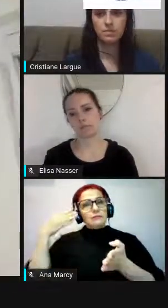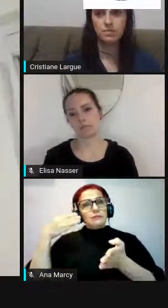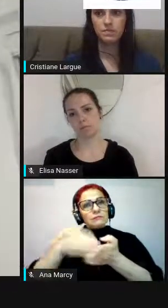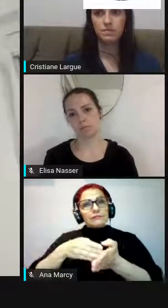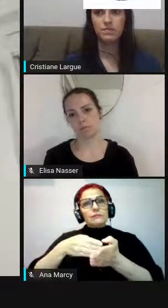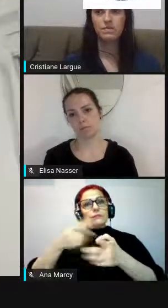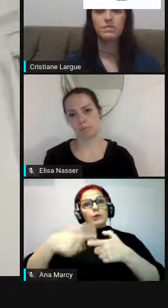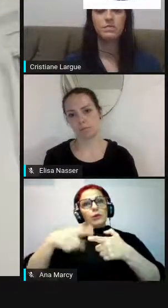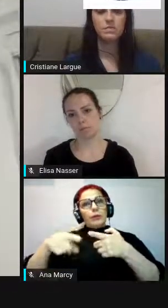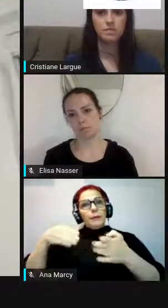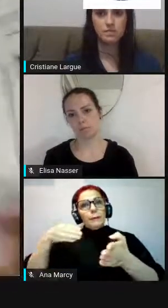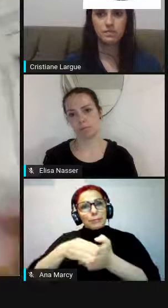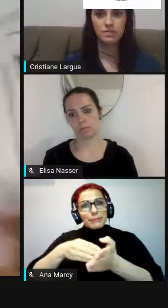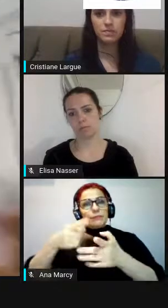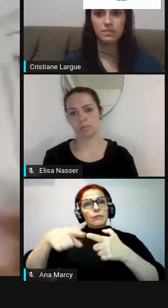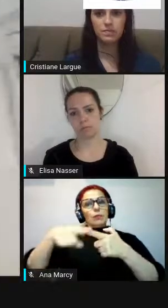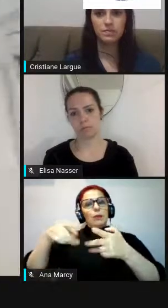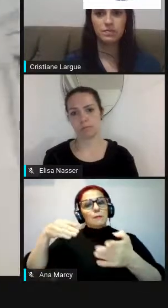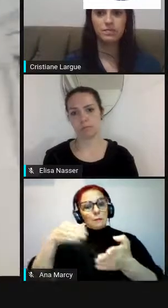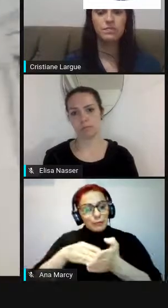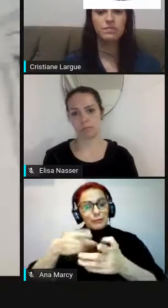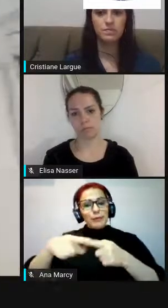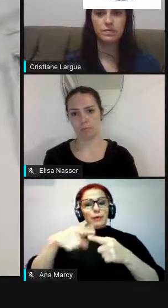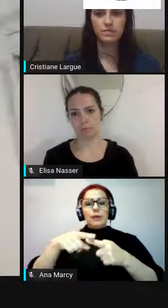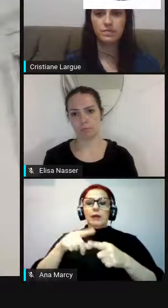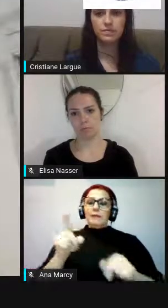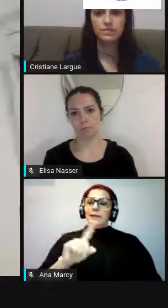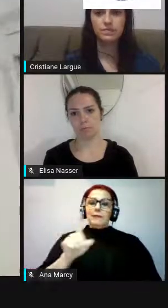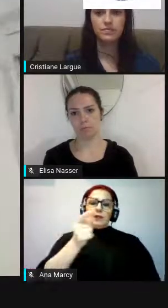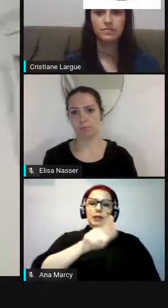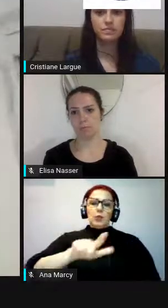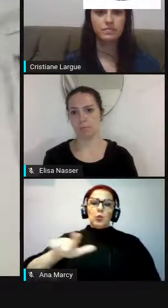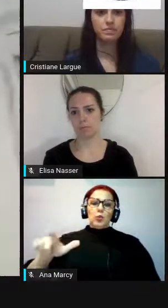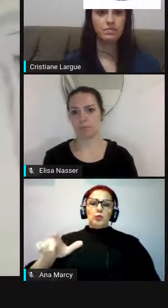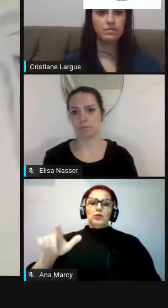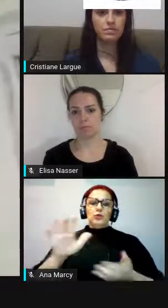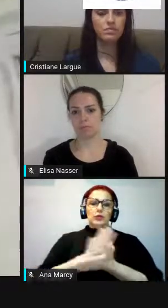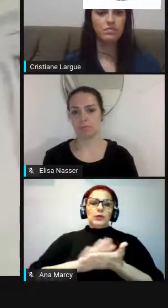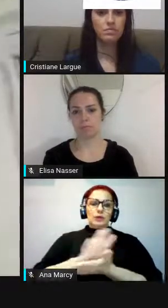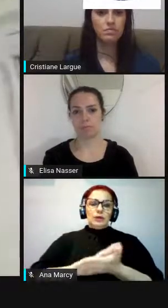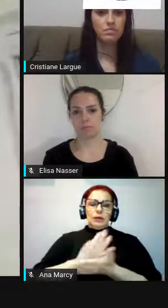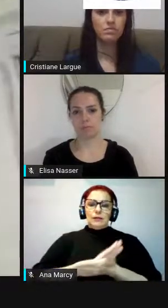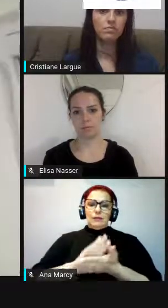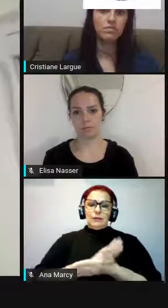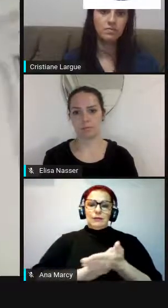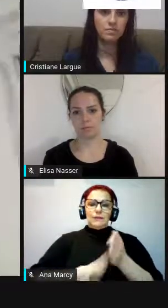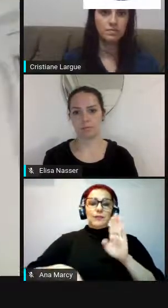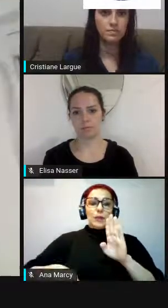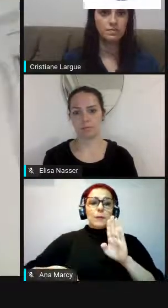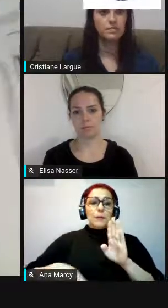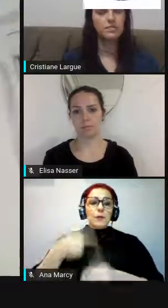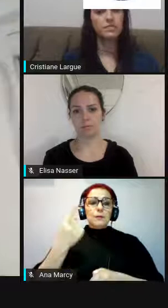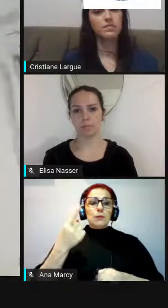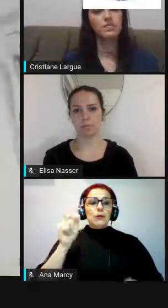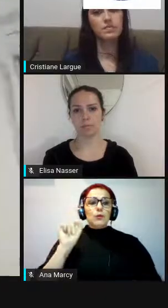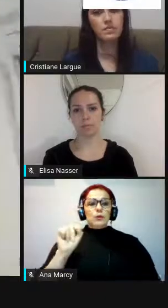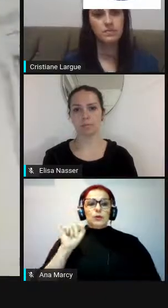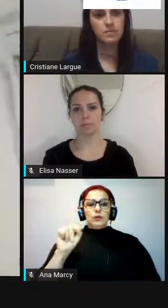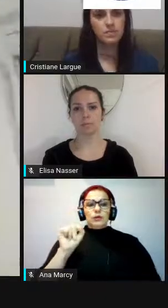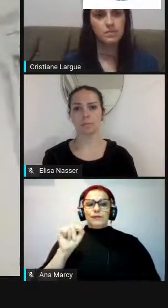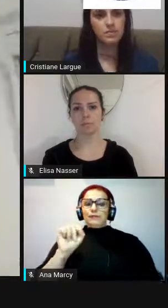gente tem a gente não consegue dar continuidade as coisas primeira coisa que a gente precisa fazer é